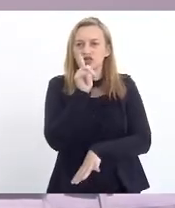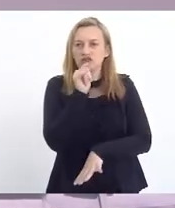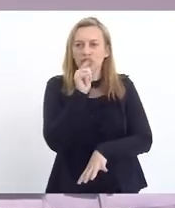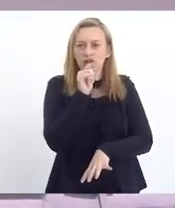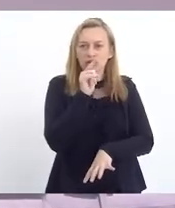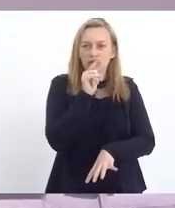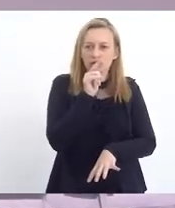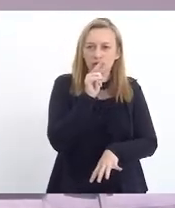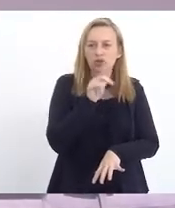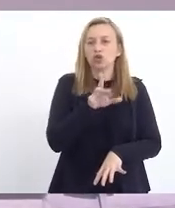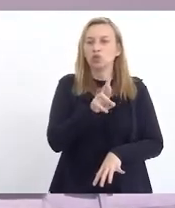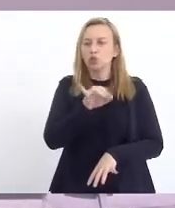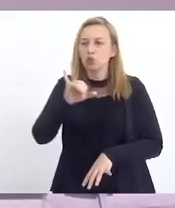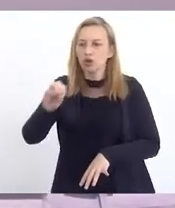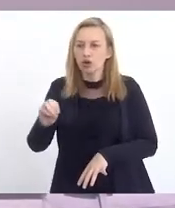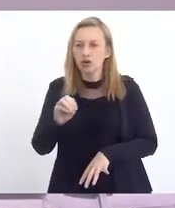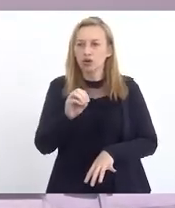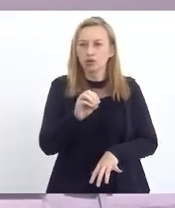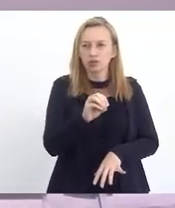Guandu.